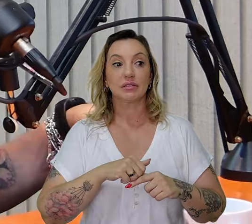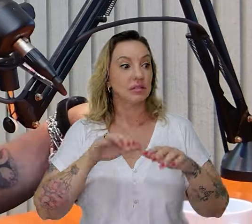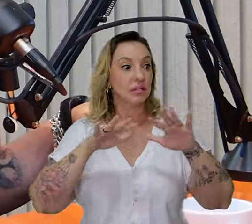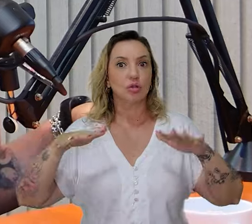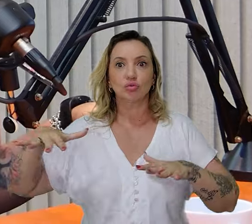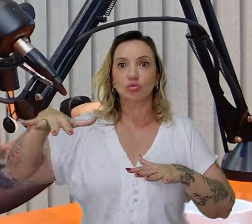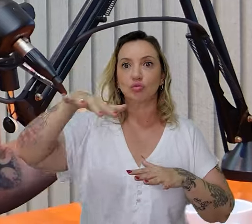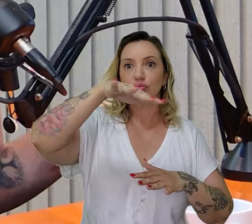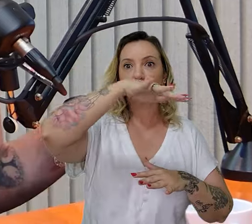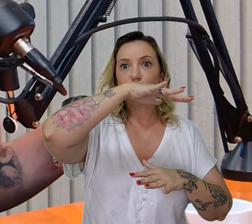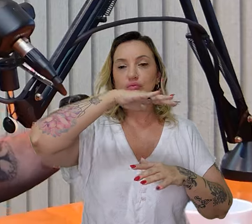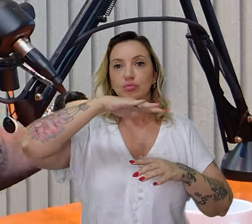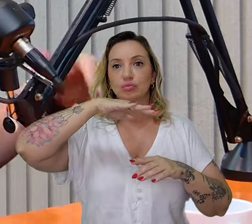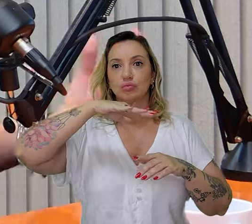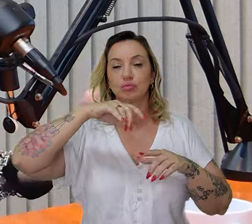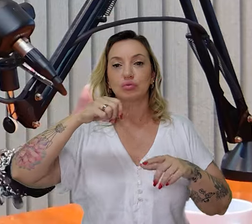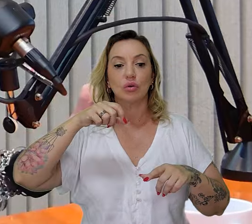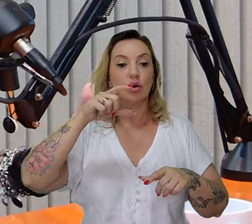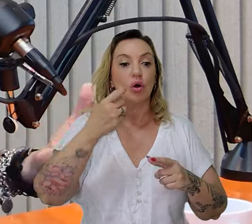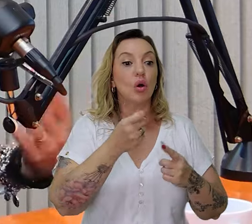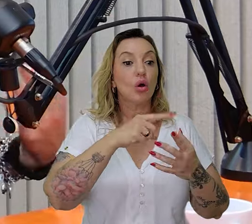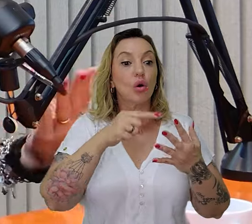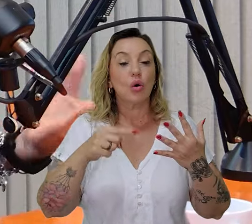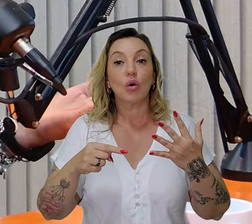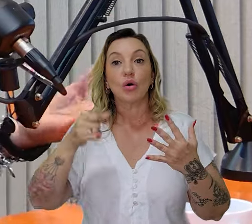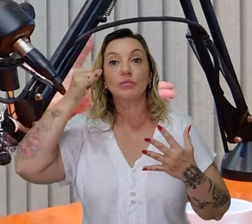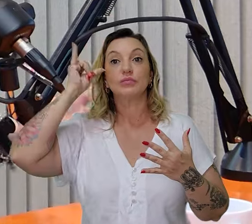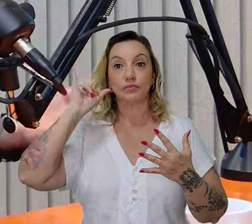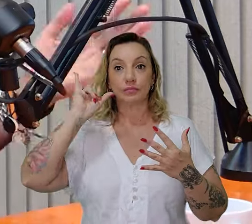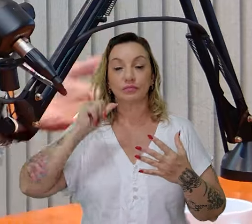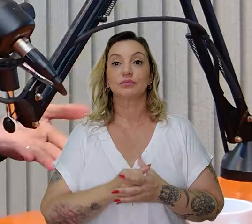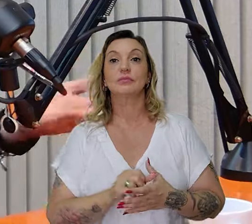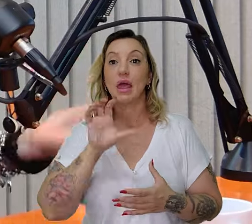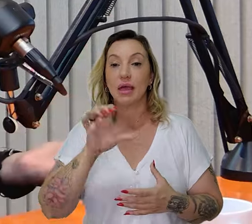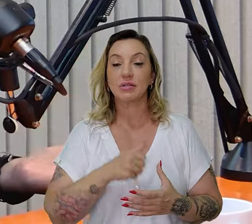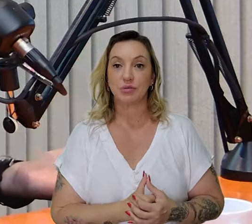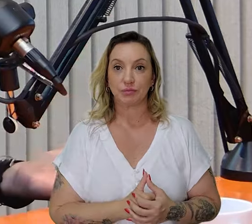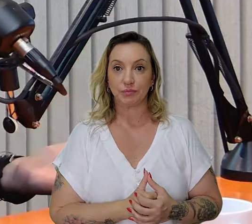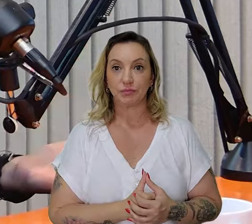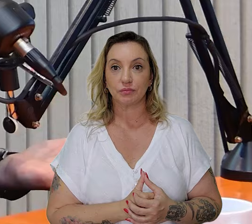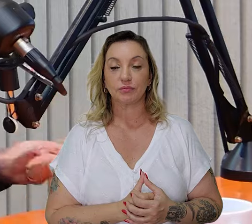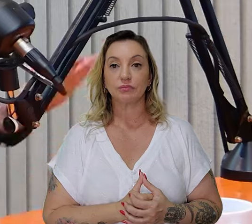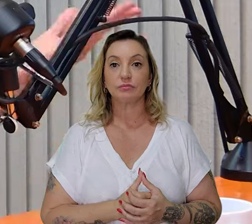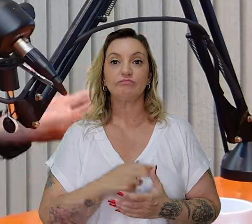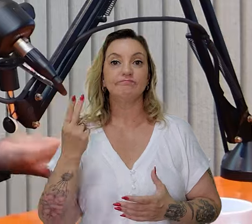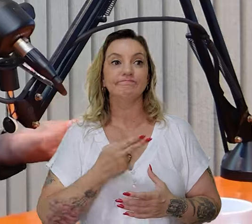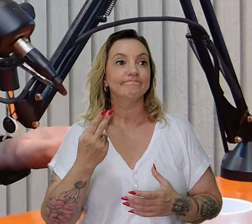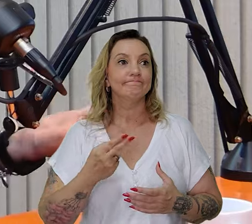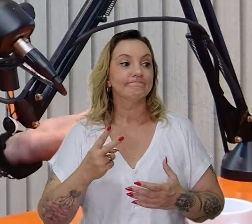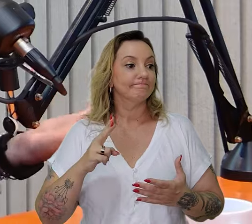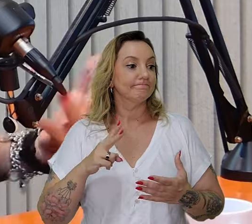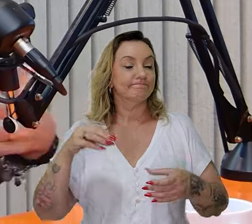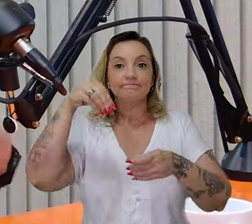contar o gado Então é isso né gente não por isso que não dá pra gente querer botar na na casinha não existe